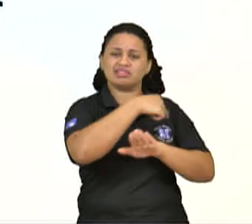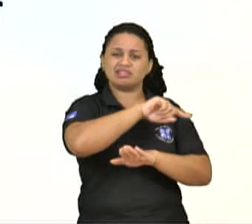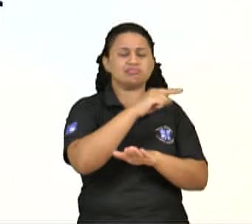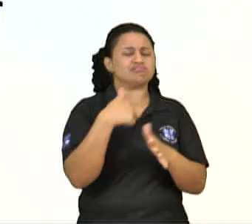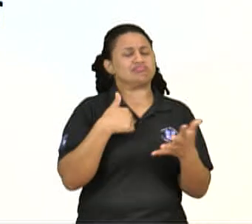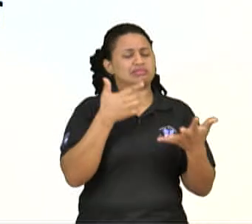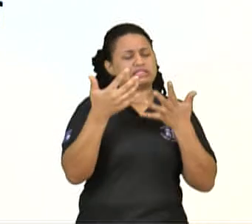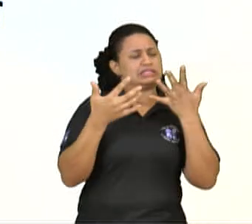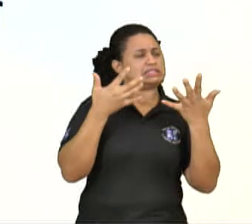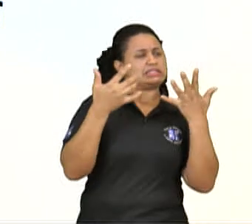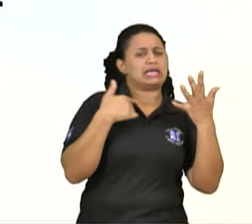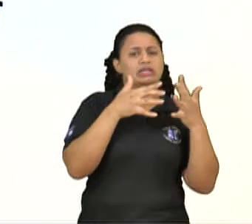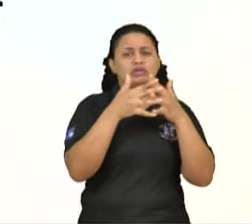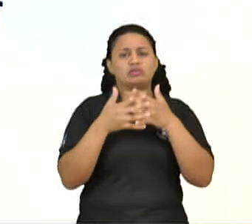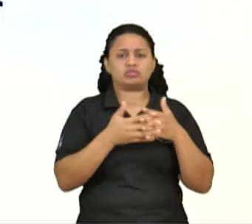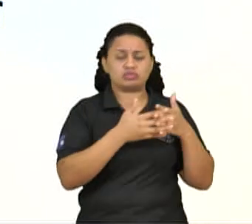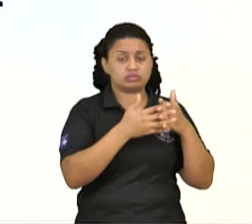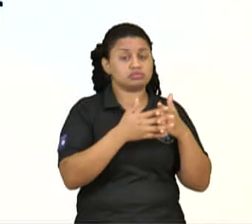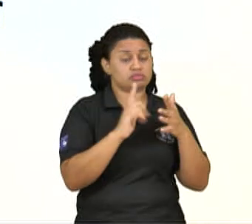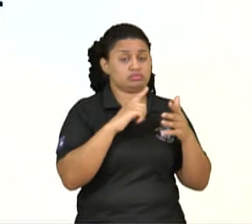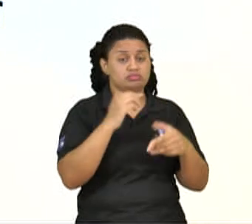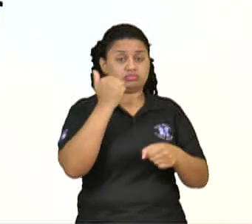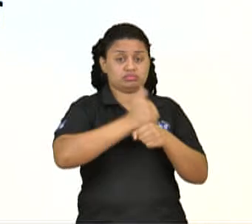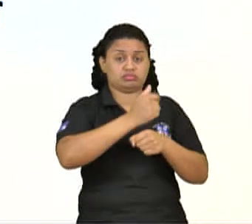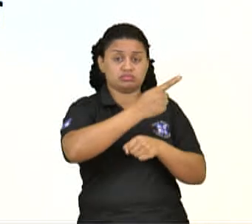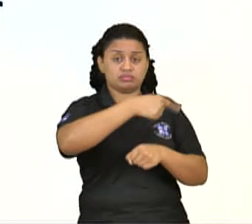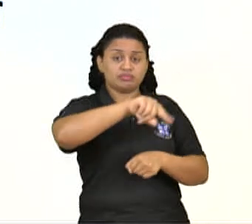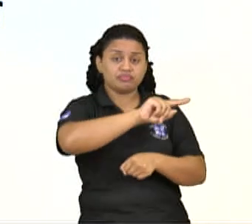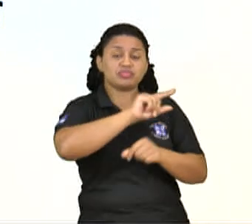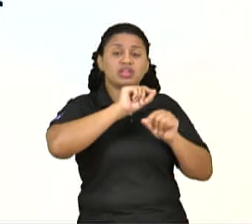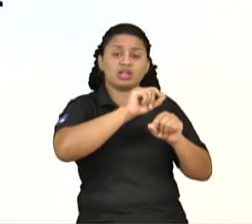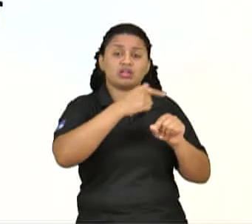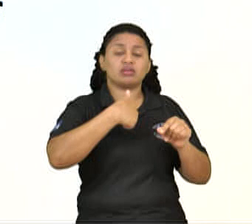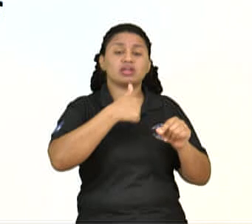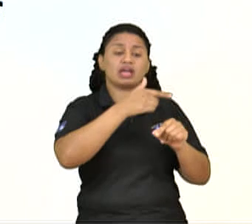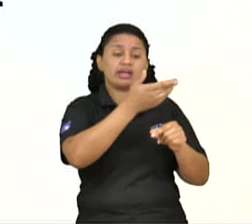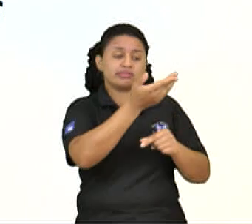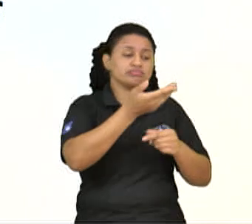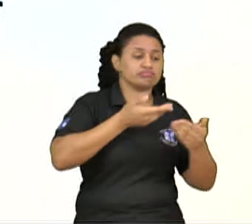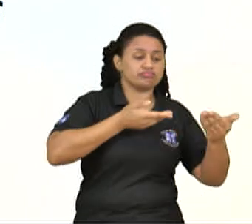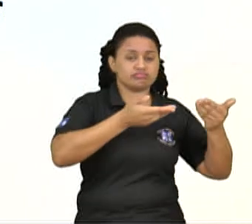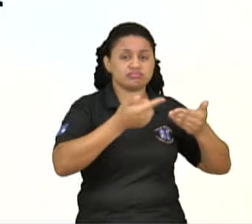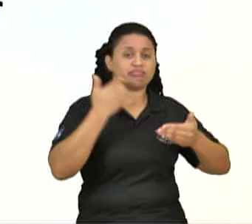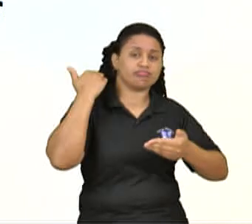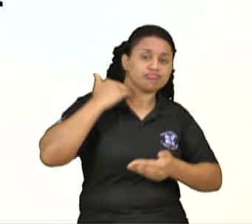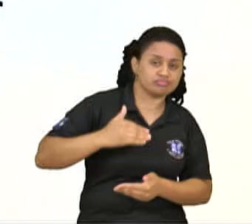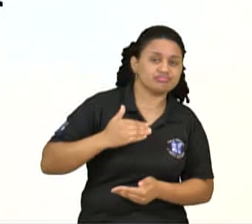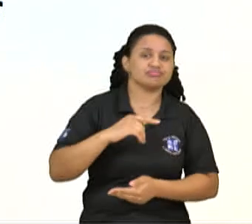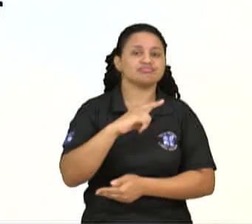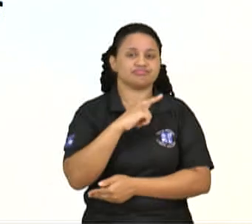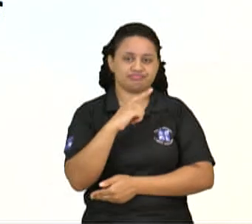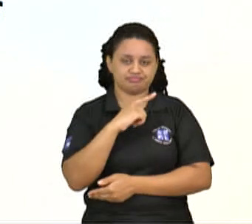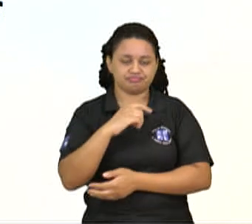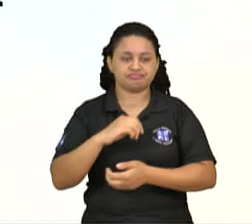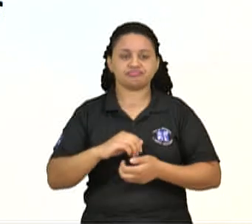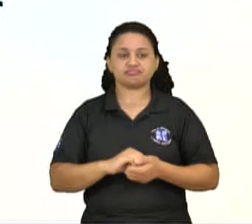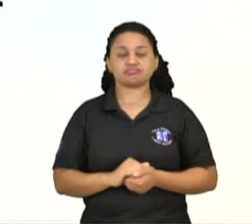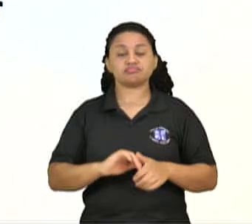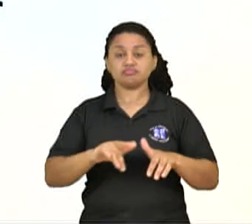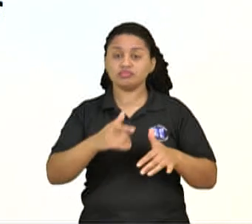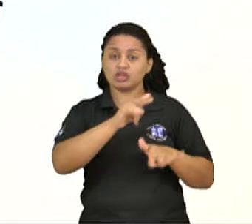inclusive os líderes revolucionários jacobinos vão ser eles mesmos guilhotinados. Bom, com